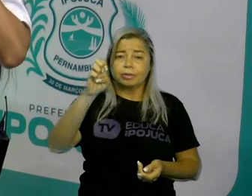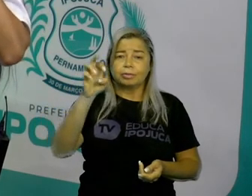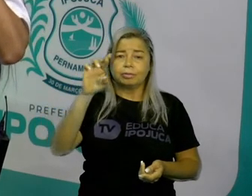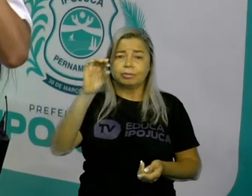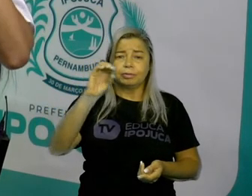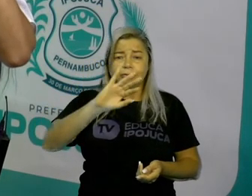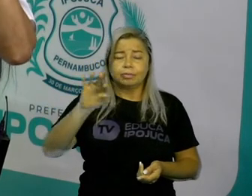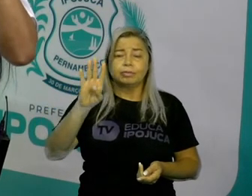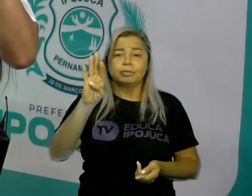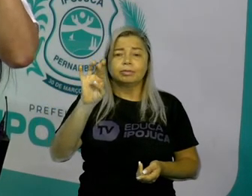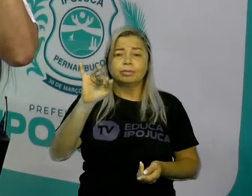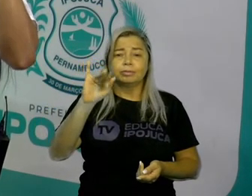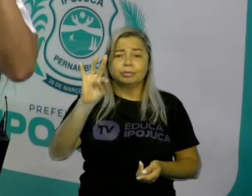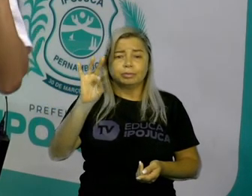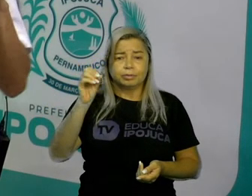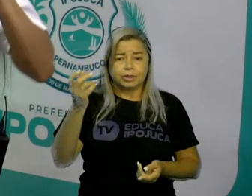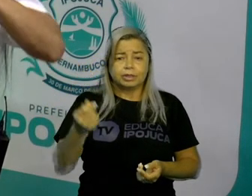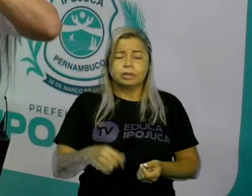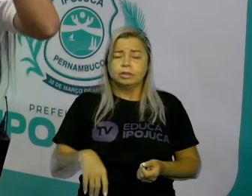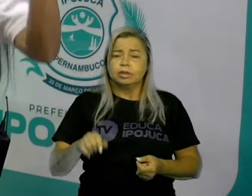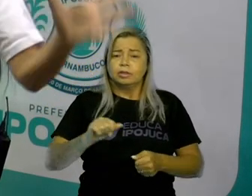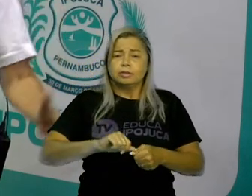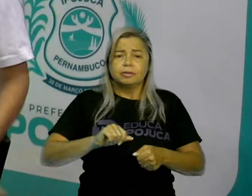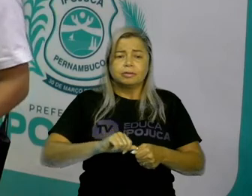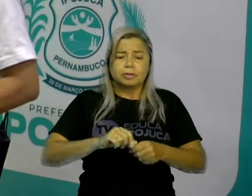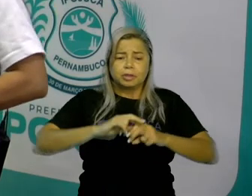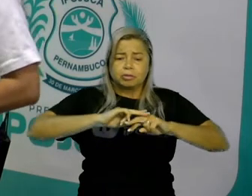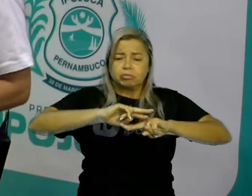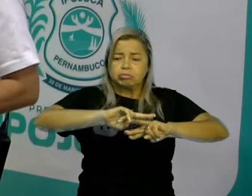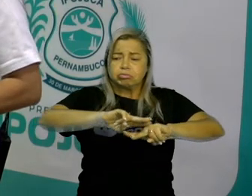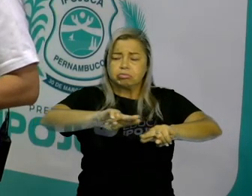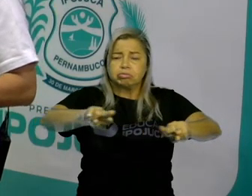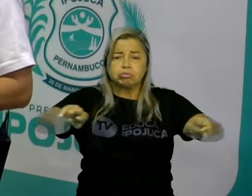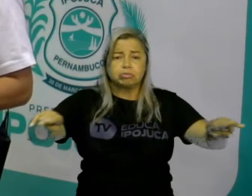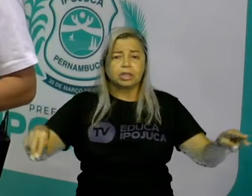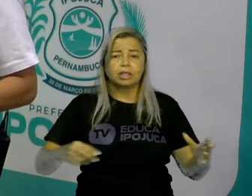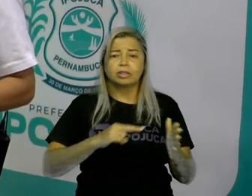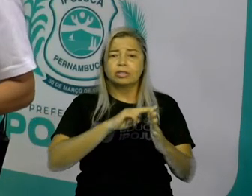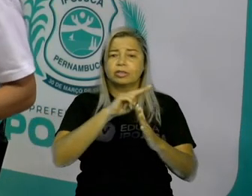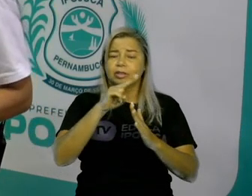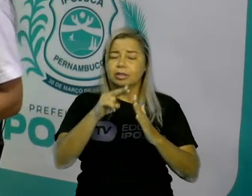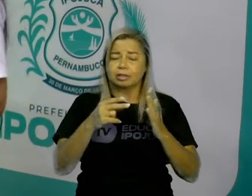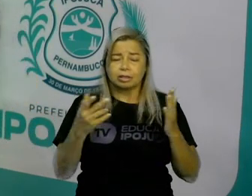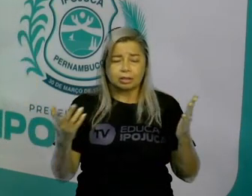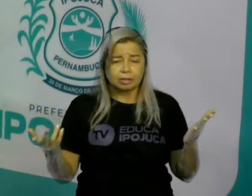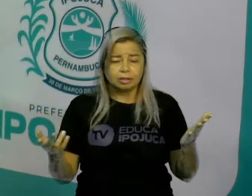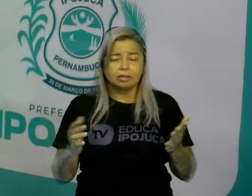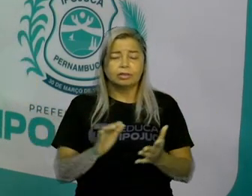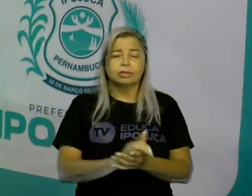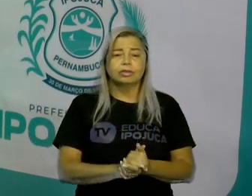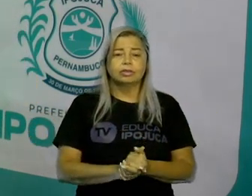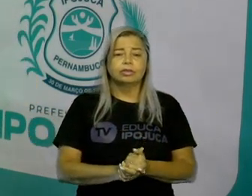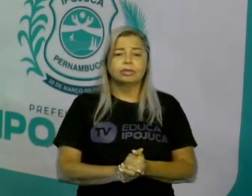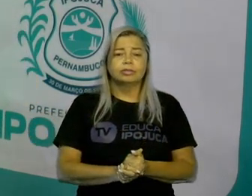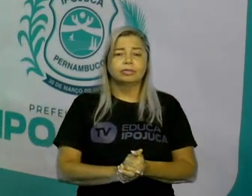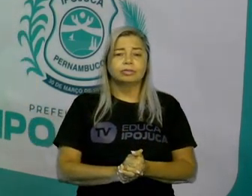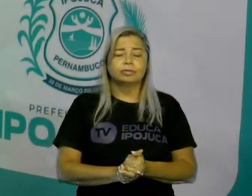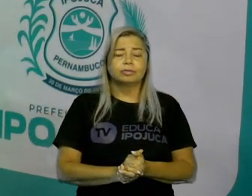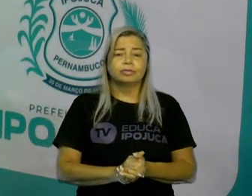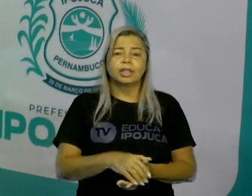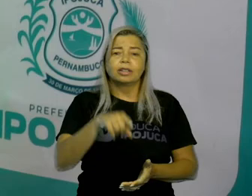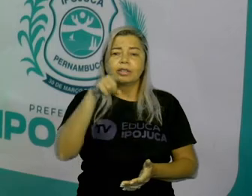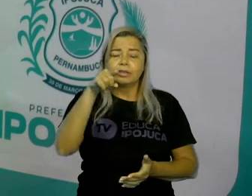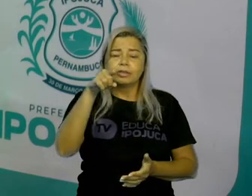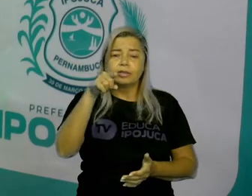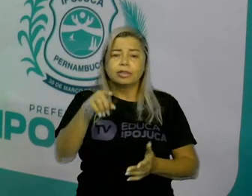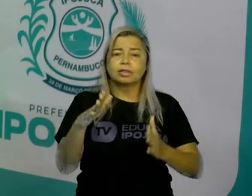vai recortando e vai colando e vai pintando, quando vê, tá aquela arte bem colorida com várias formas e cores. Você aí na